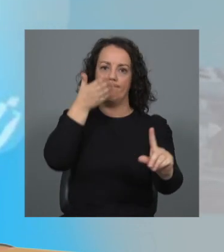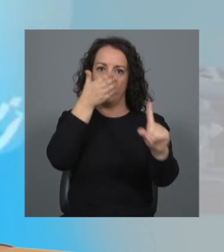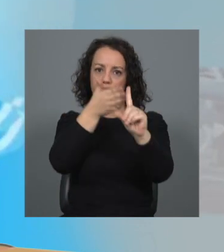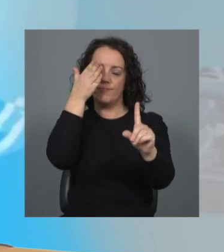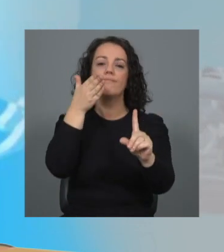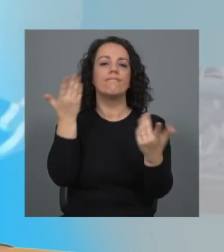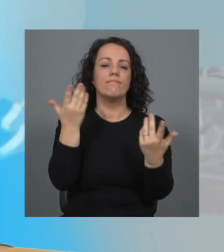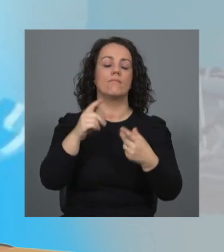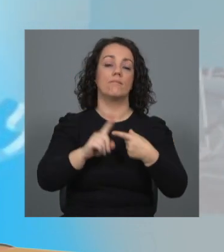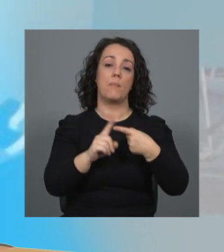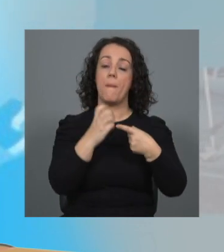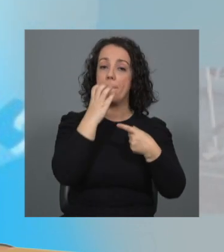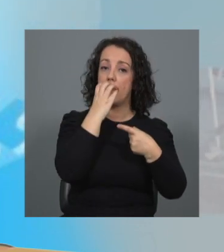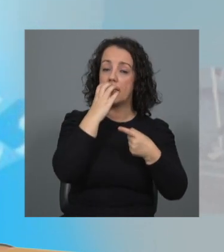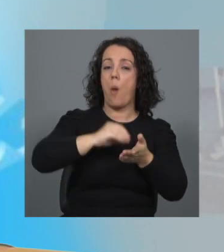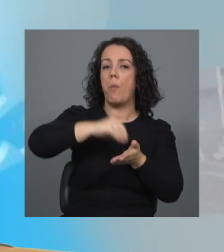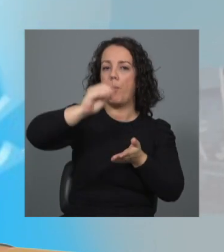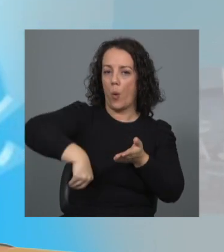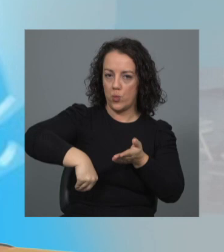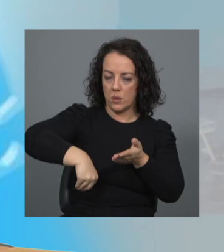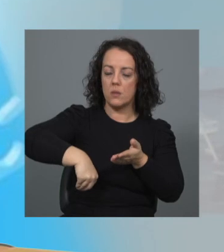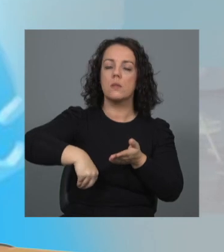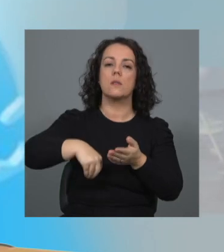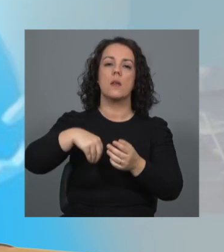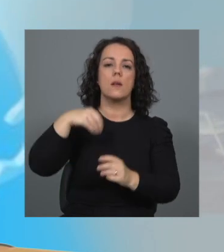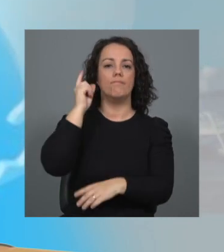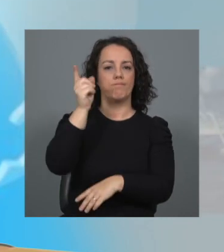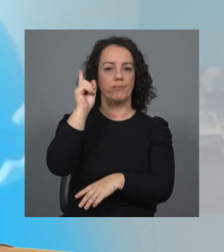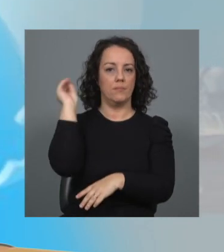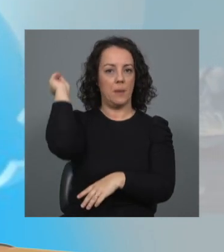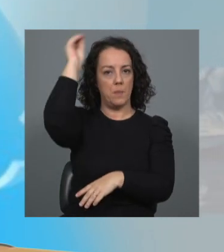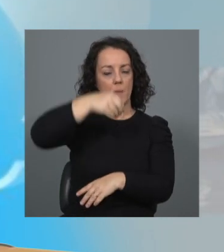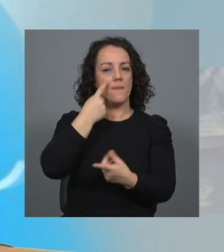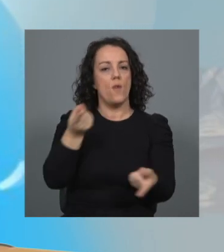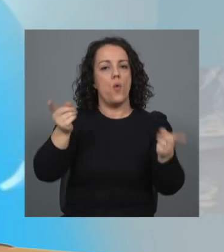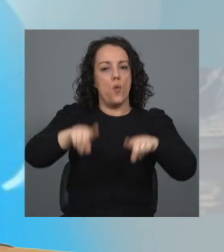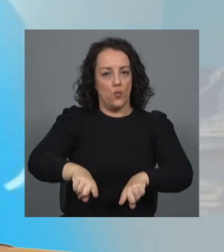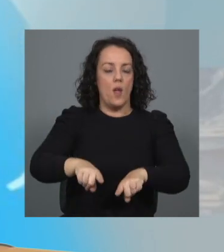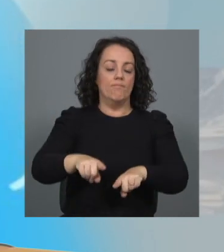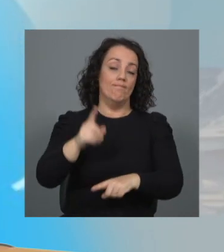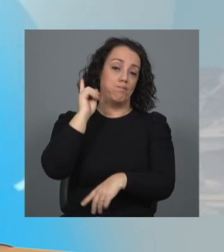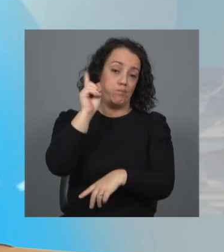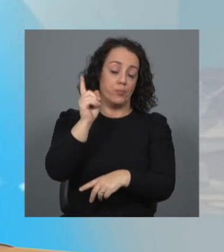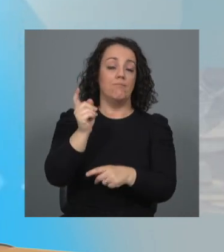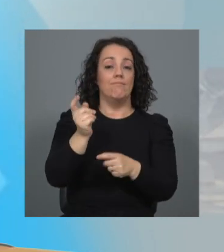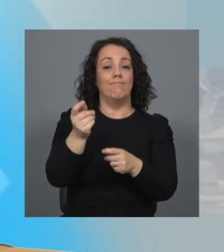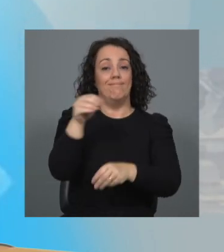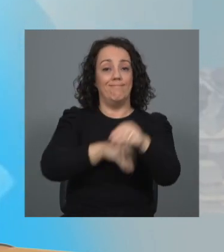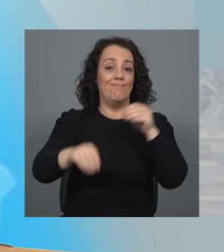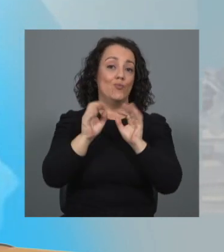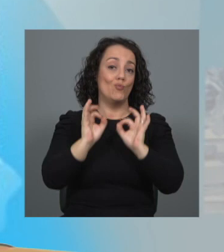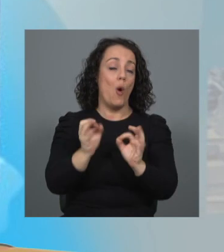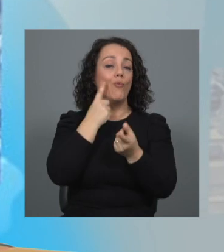tomada de posse de Marcelo Rebelo de Sousa. O Presidente da República volta a assumir os destinos do país, é reconduzido nesse cargo